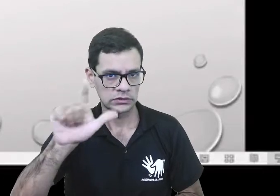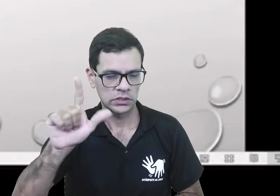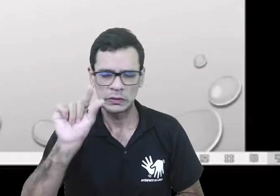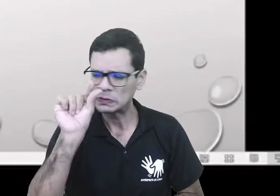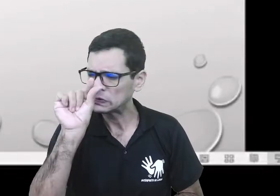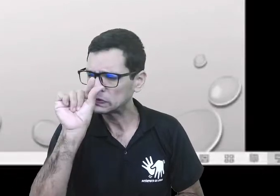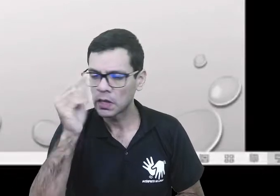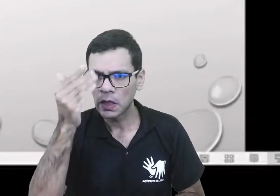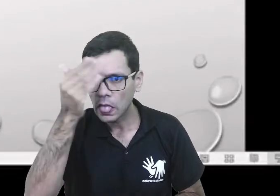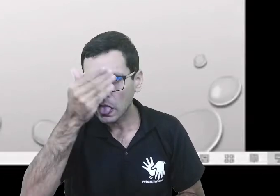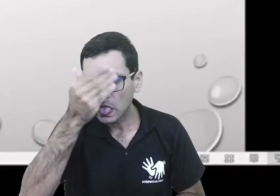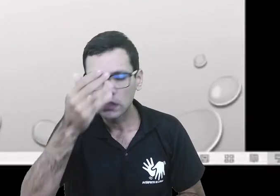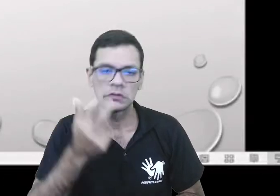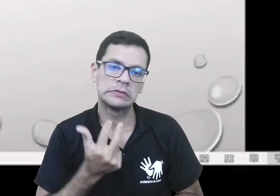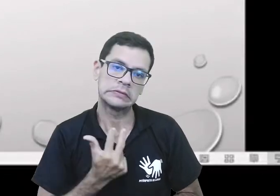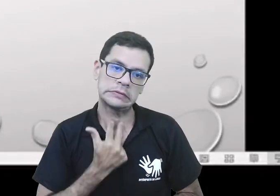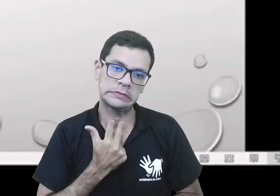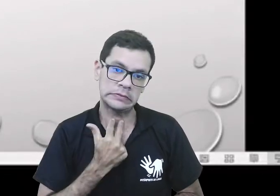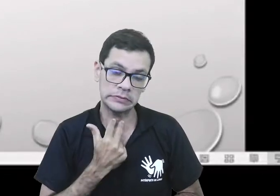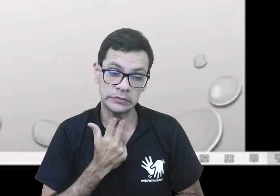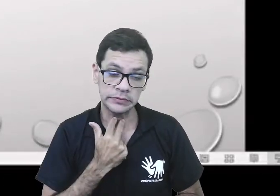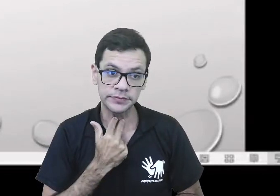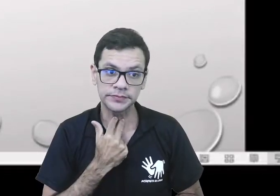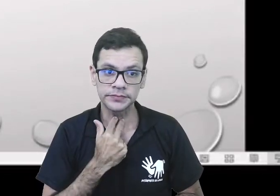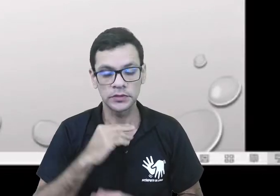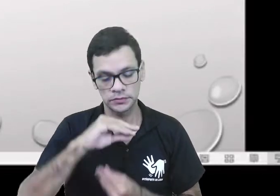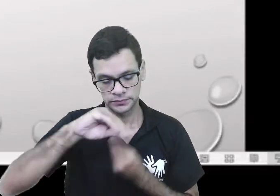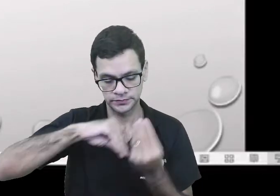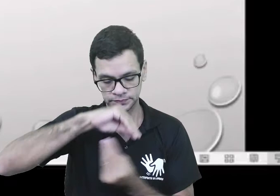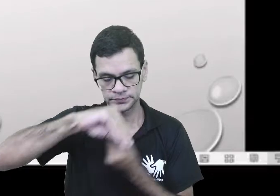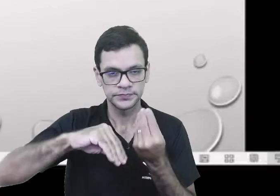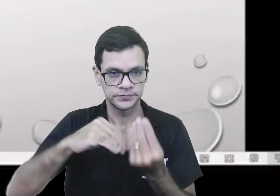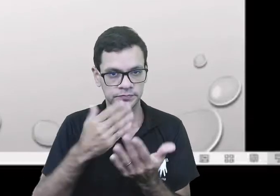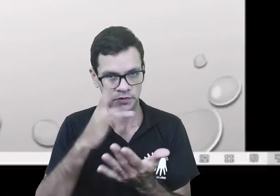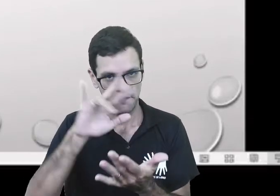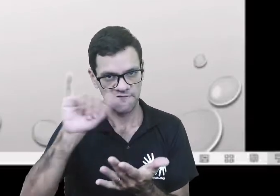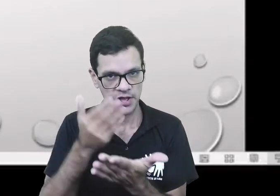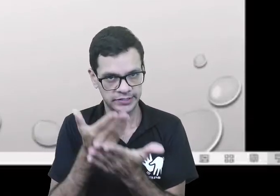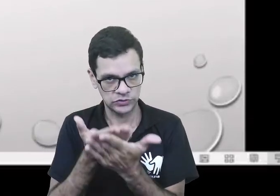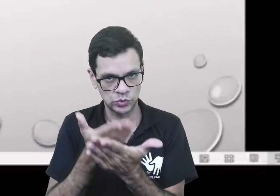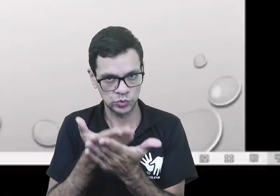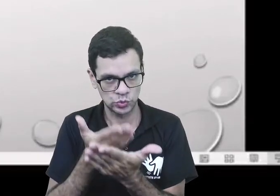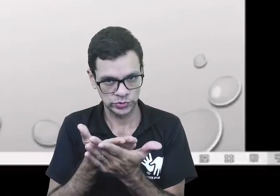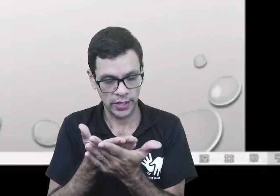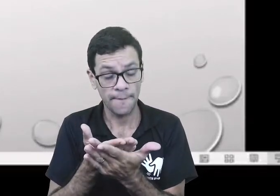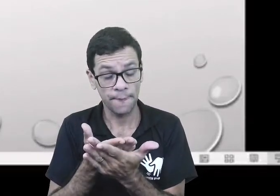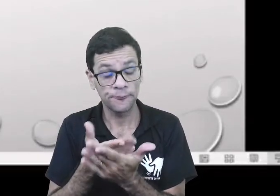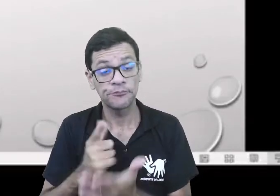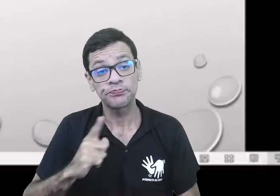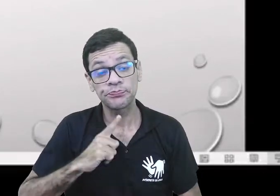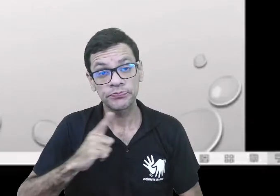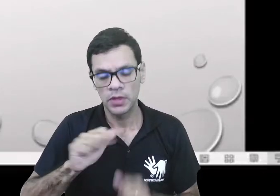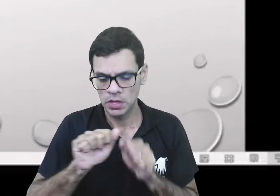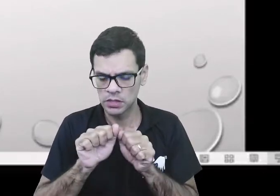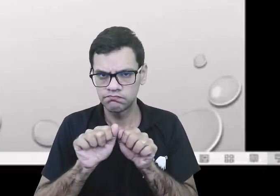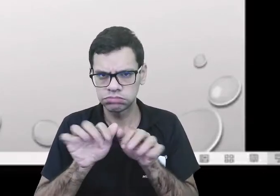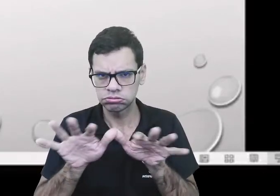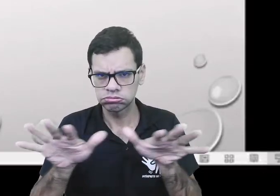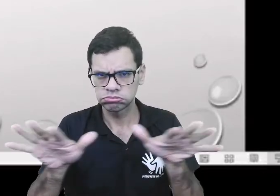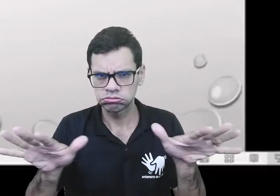1 nanômetro. Então, essas são as soluções que a gente vai estudar. Quando essas partículas dispersas podem